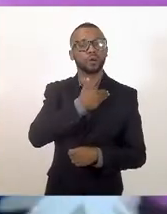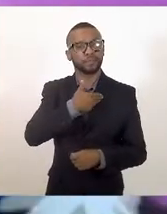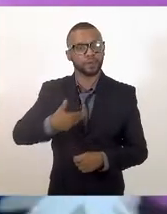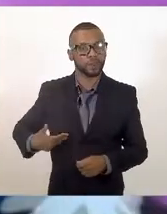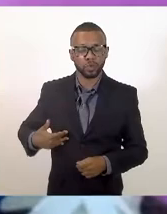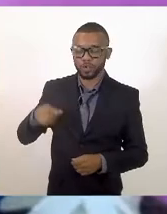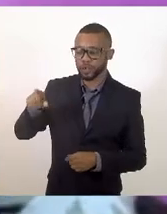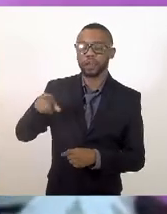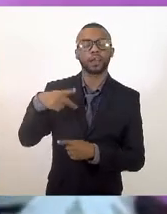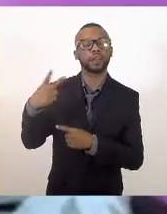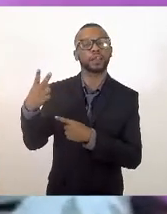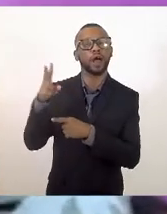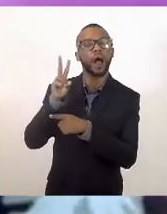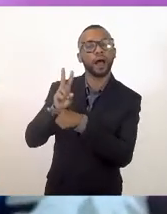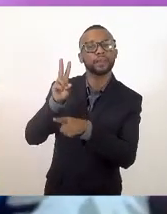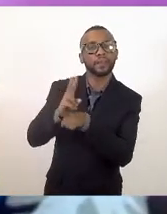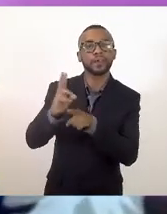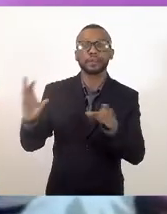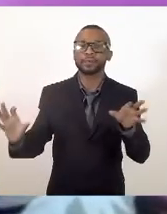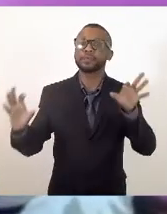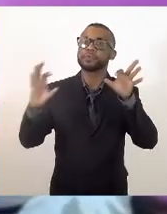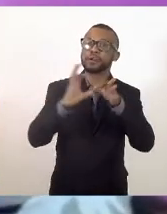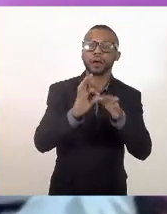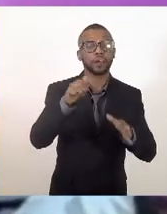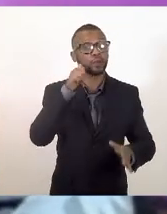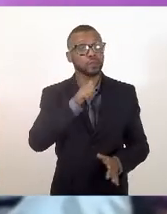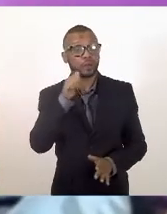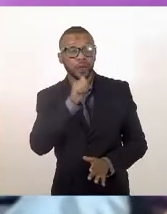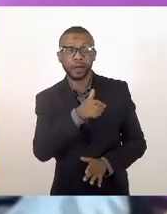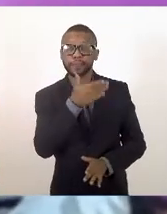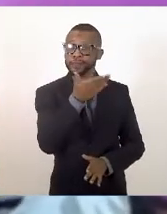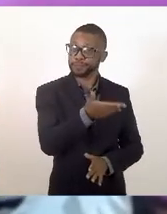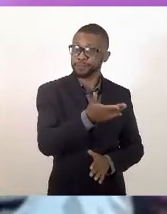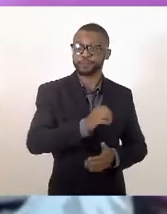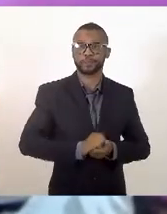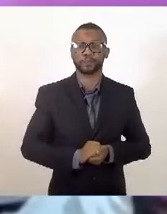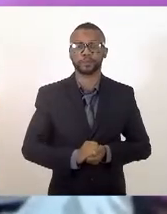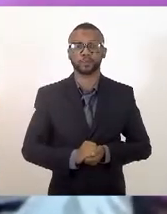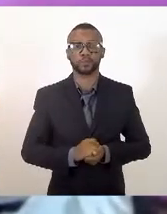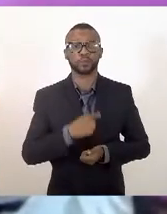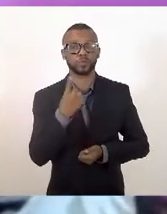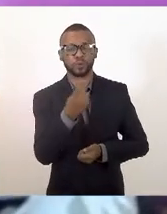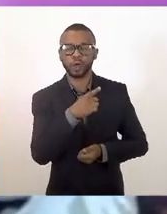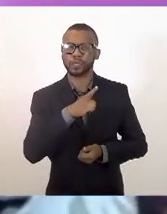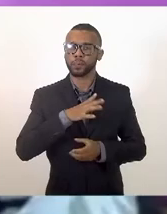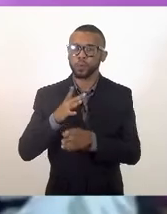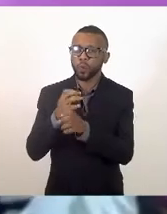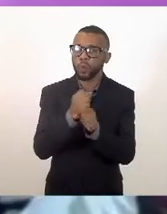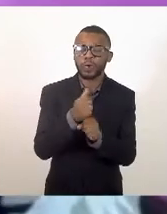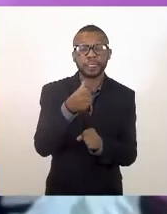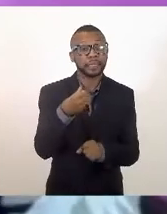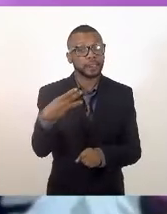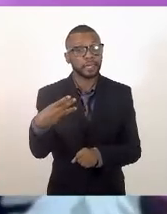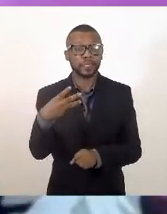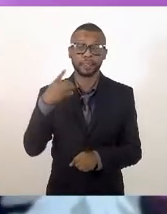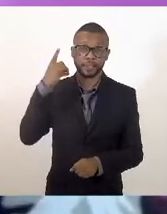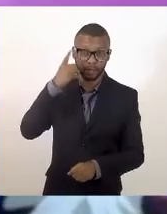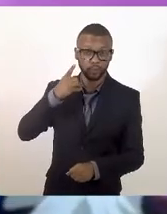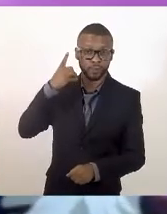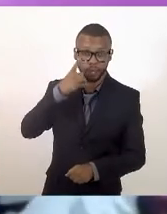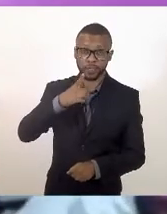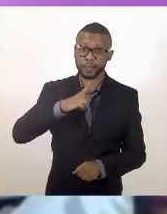atenda as mulheres dessa casa. Nós somos 13 deputadas, temos